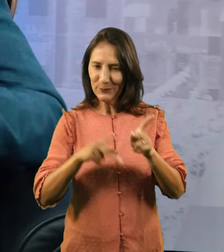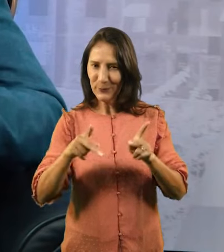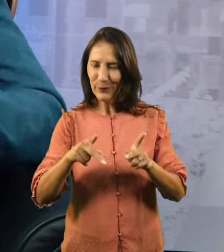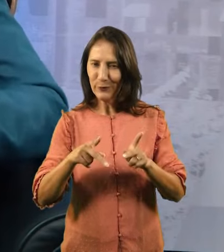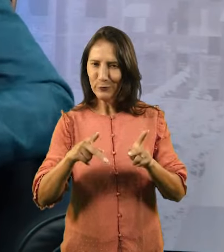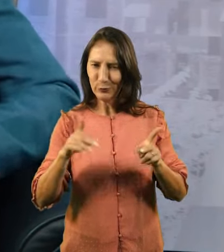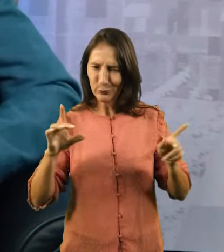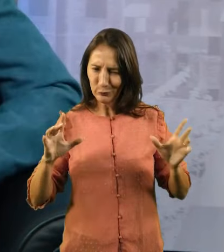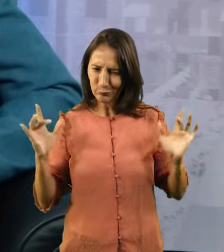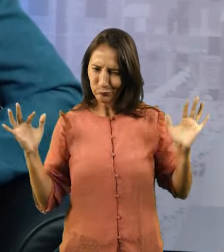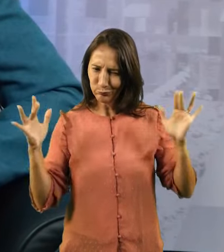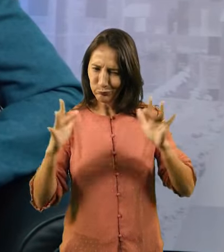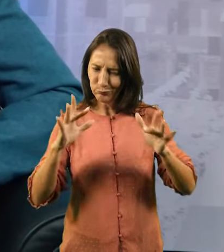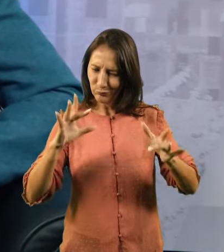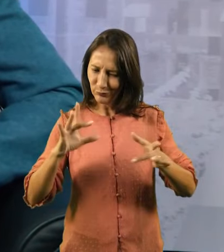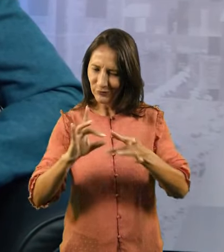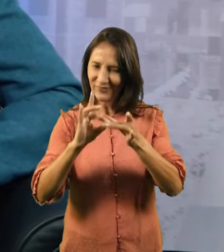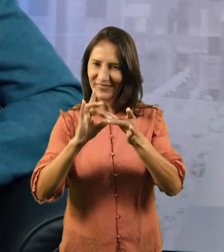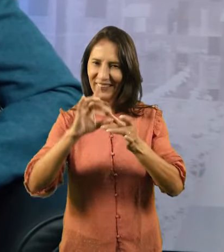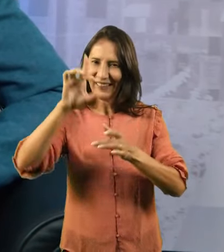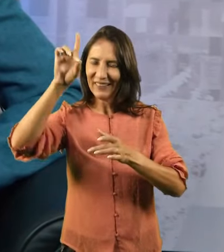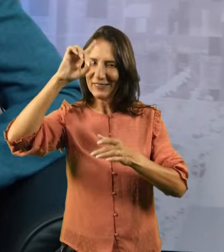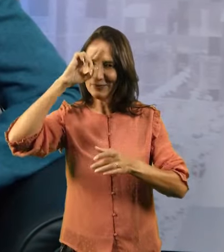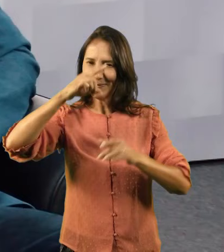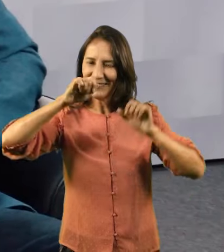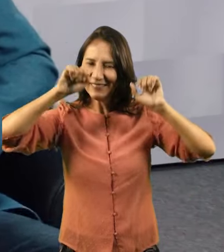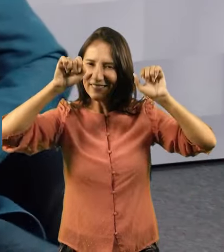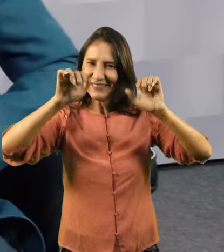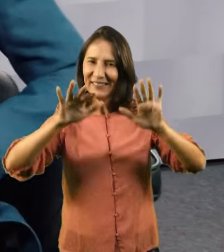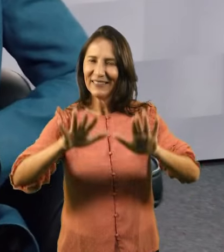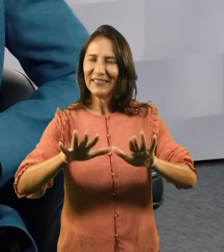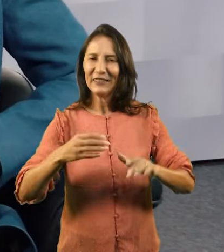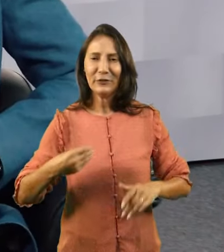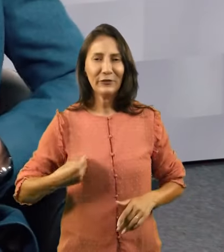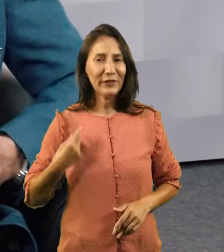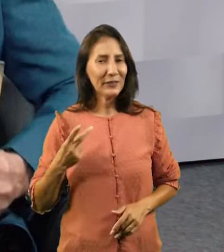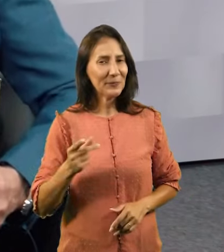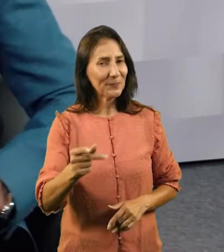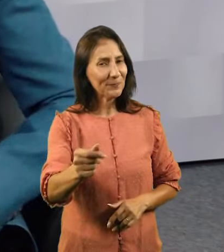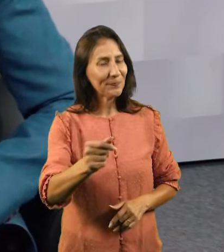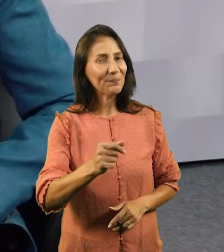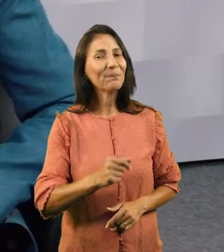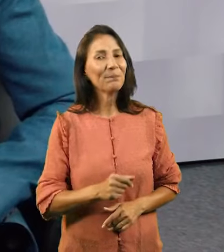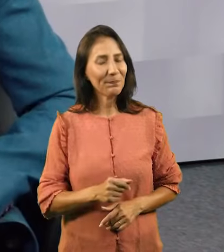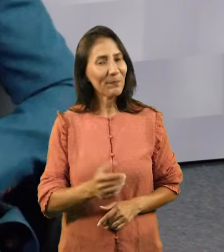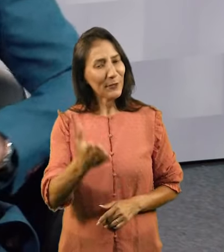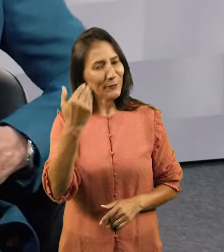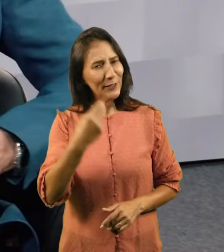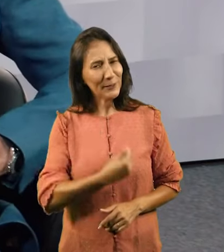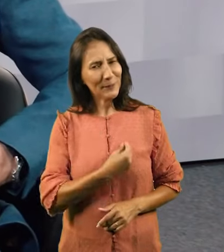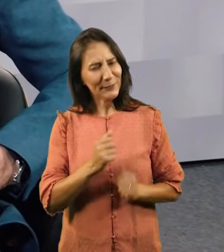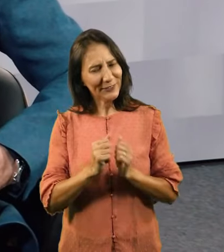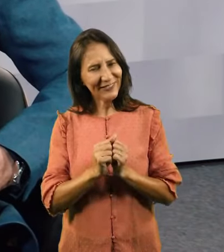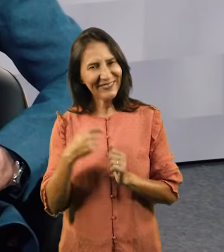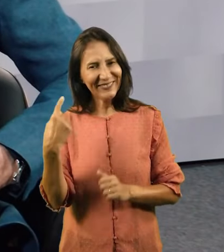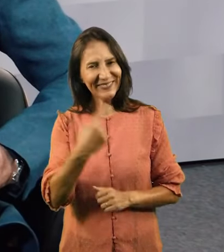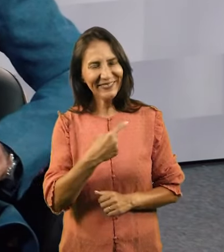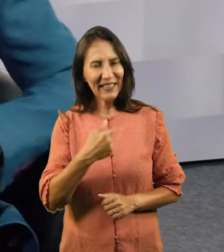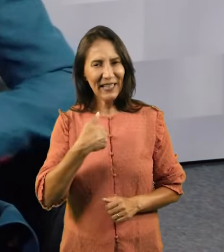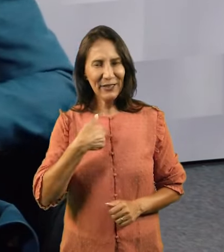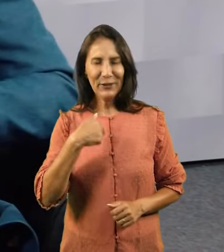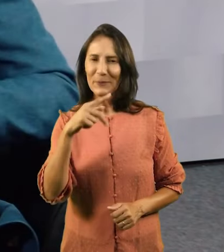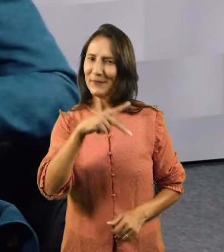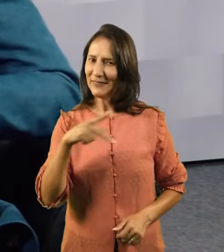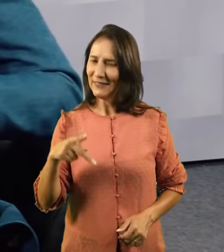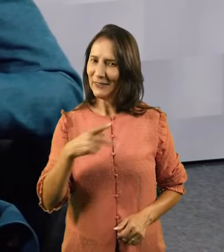unidade, Deus ordena a bênção e a vida para sempre. Venha participar conosco. Sou o pastor Jorge Linhares, presidente